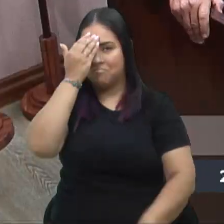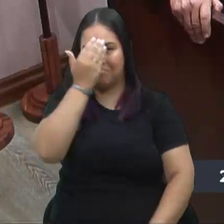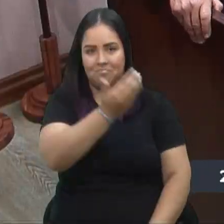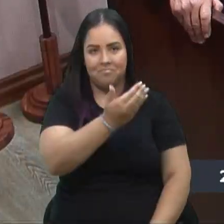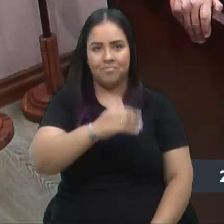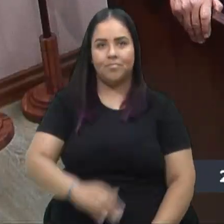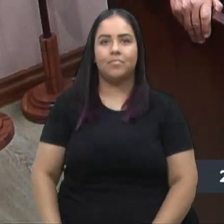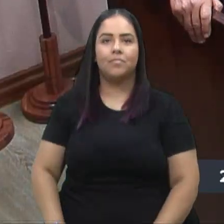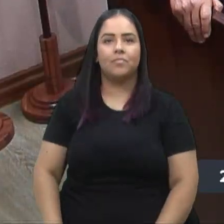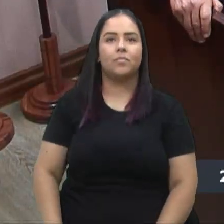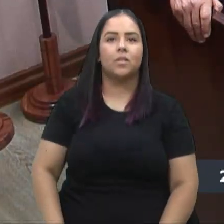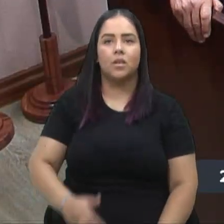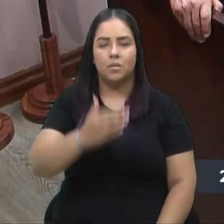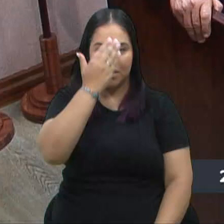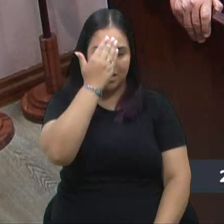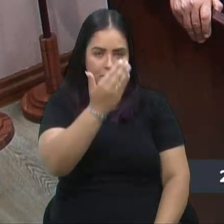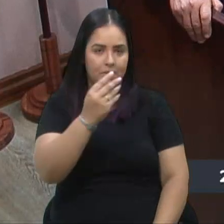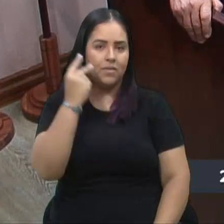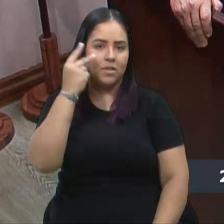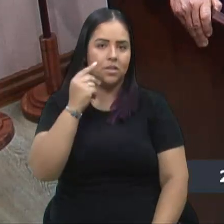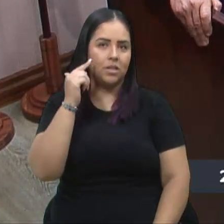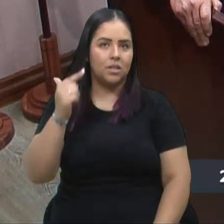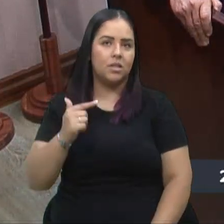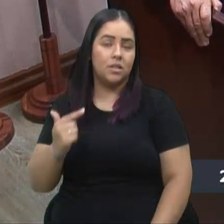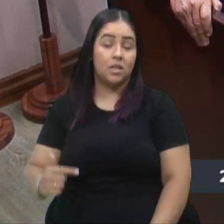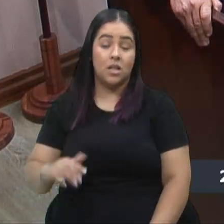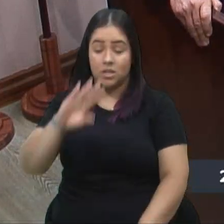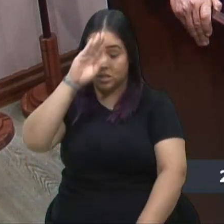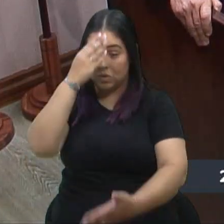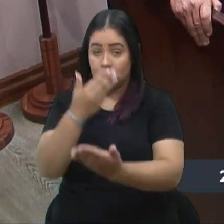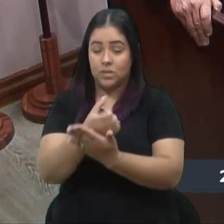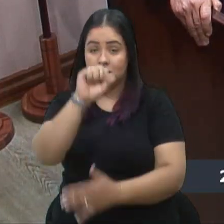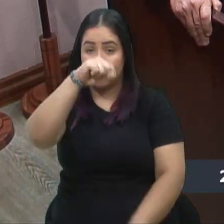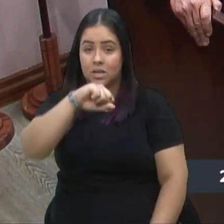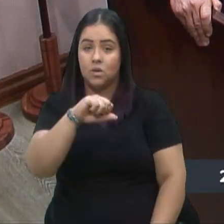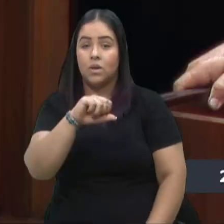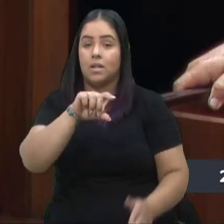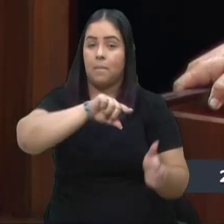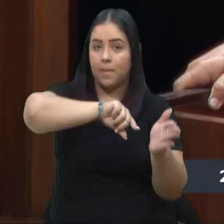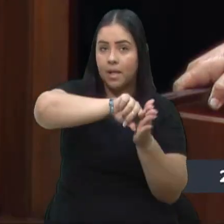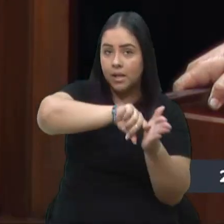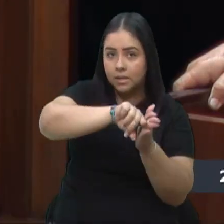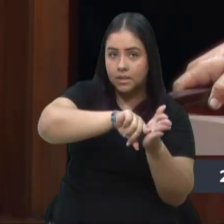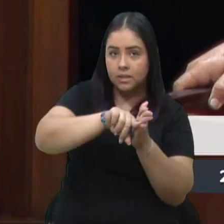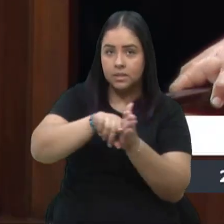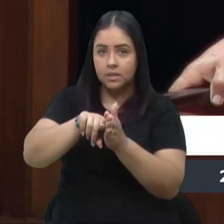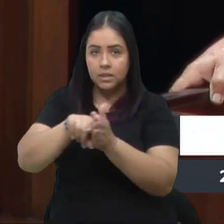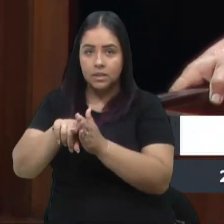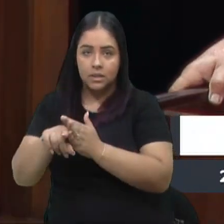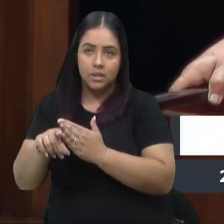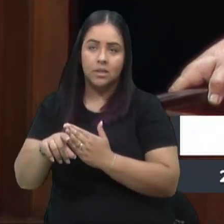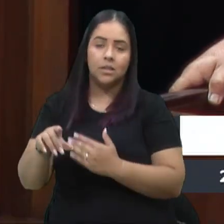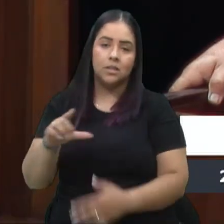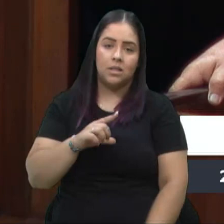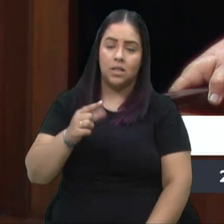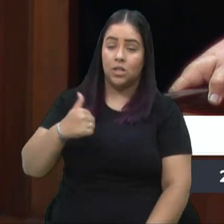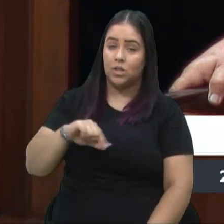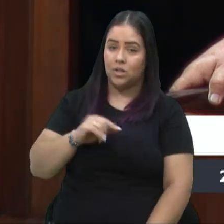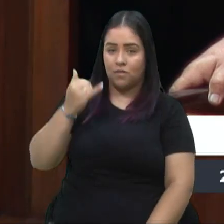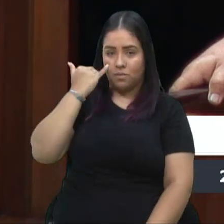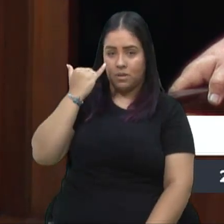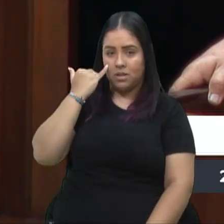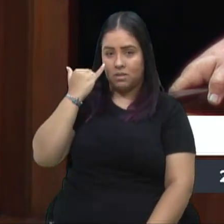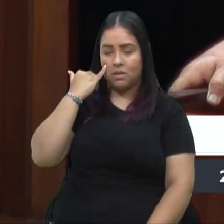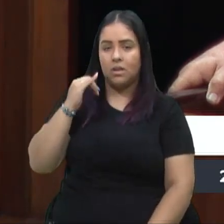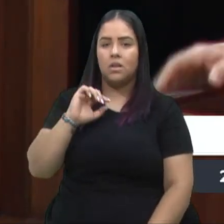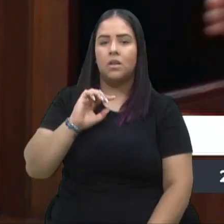pela contribuição vereadora Glades Eu acredito que sim com esse levantamento que segundo informações que a gente tem a Neiva